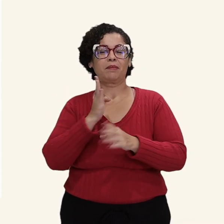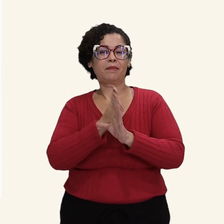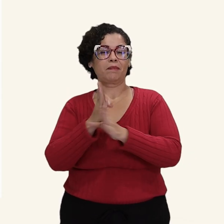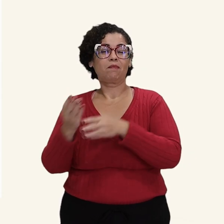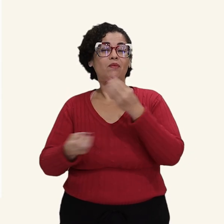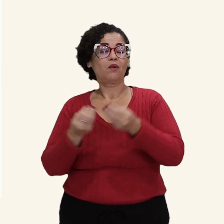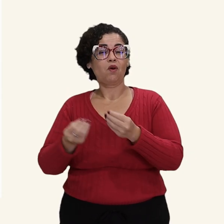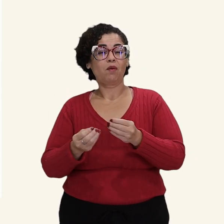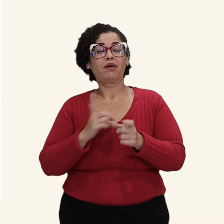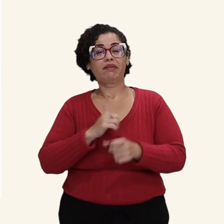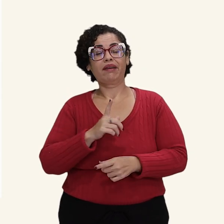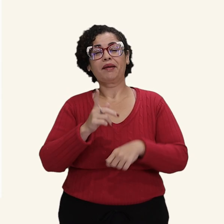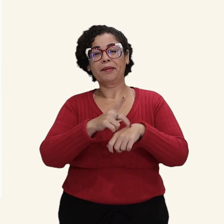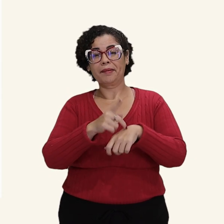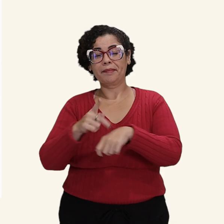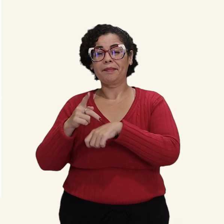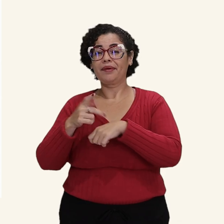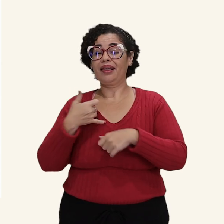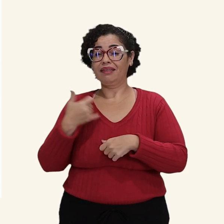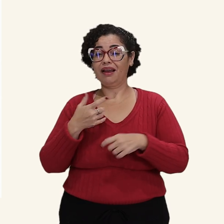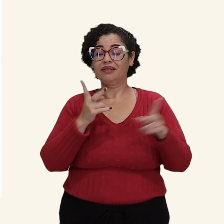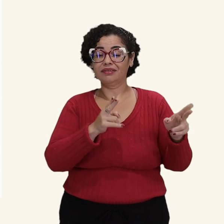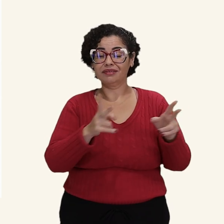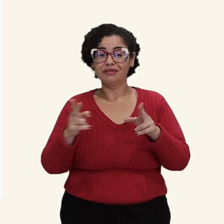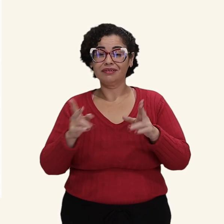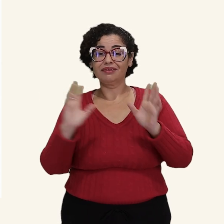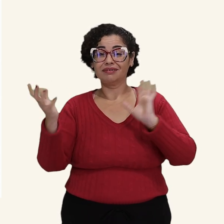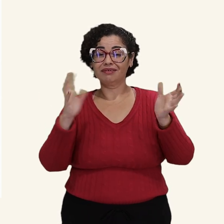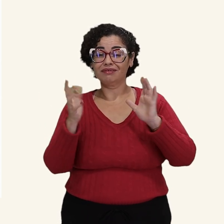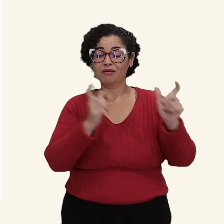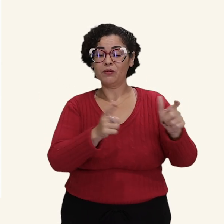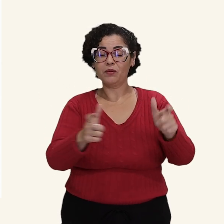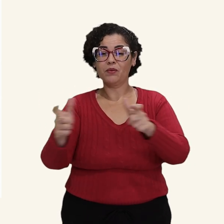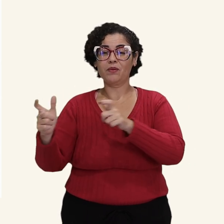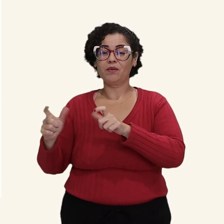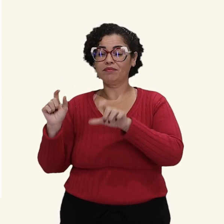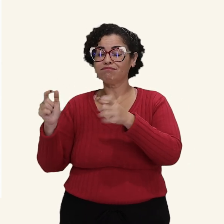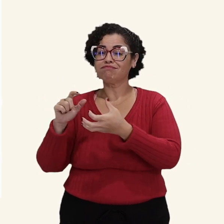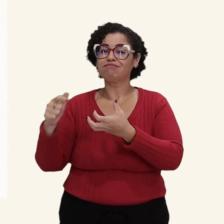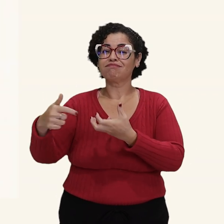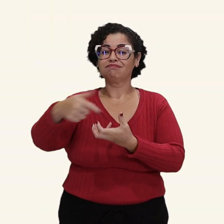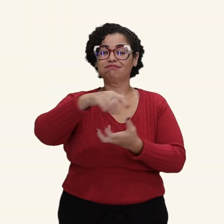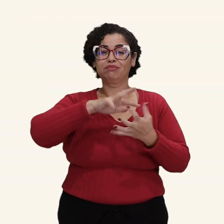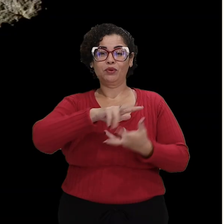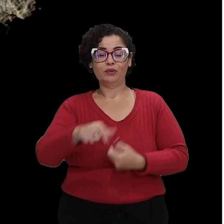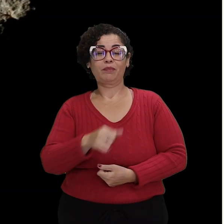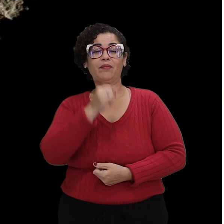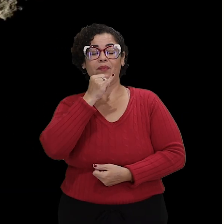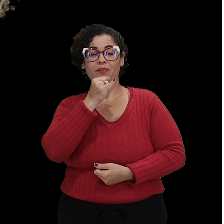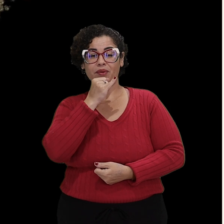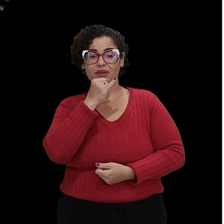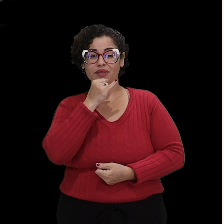identificar camadas rochosas da mesma idade em diferentes lugares do mundo. Por exemplo,